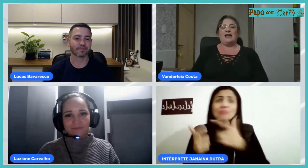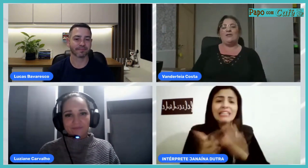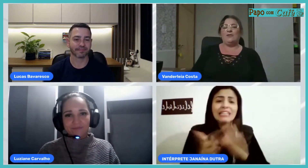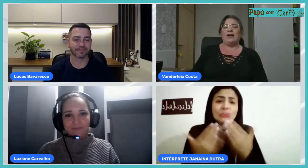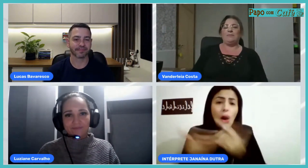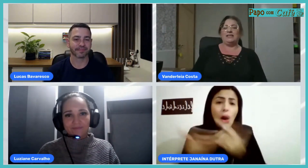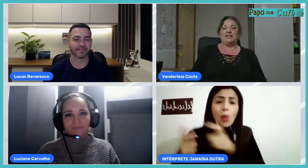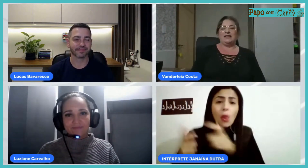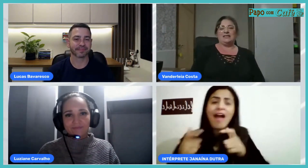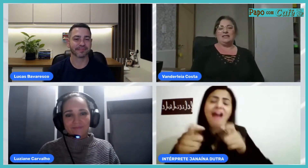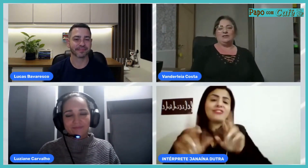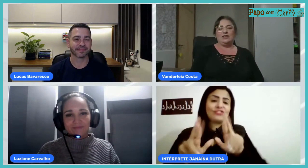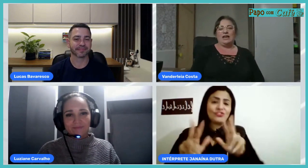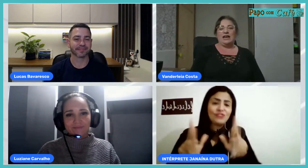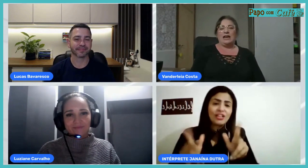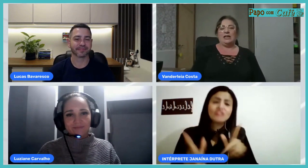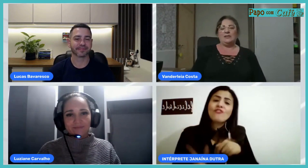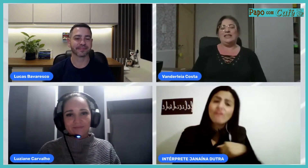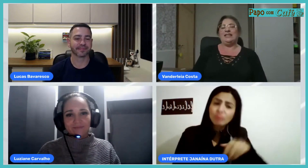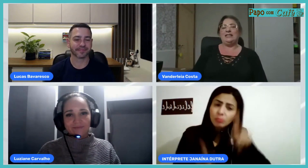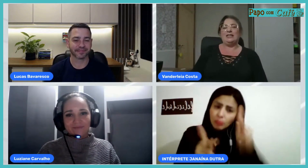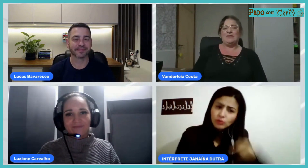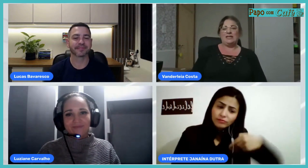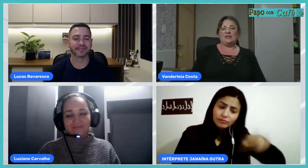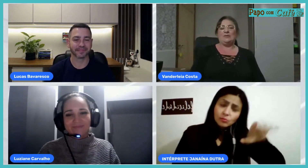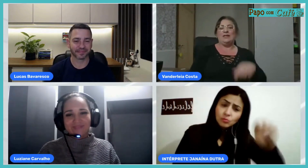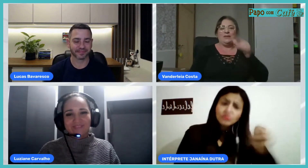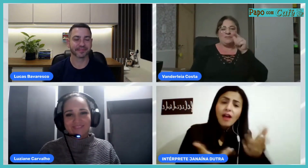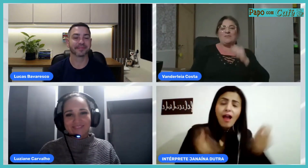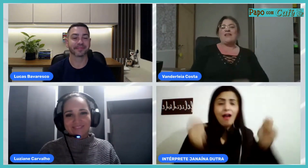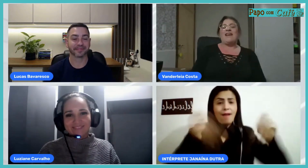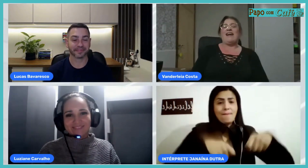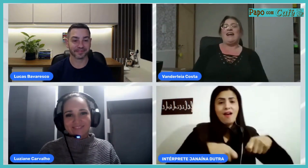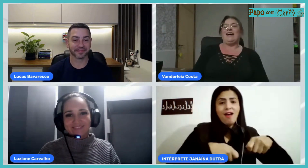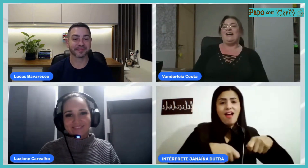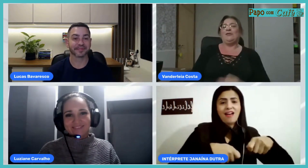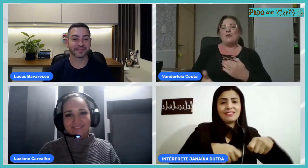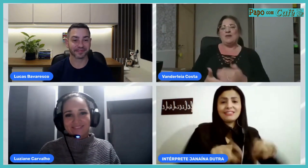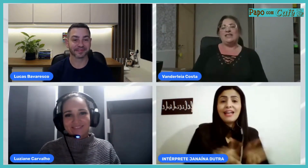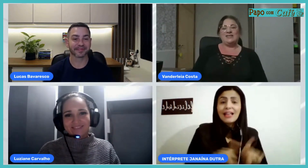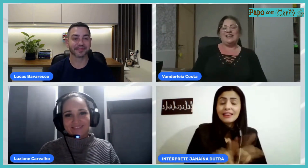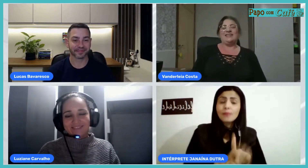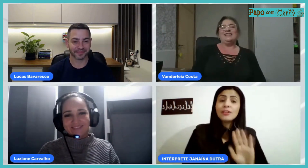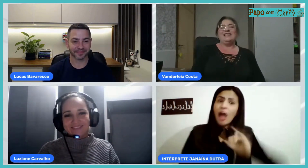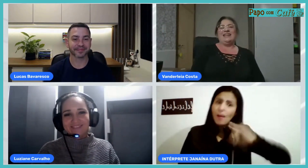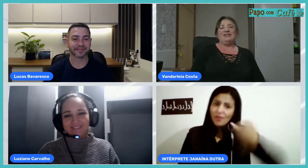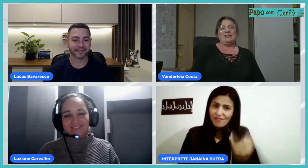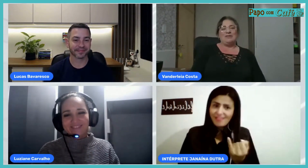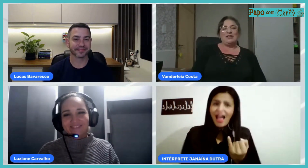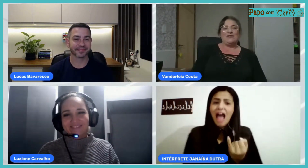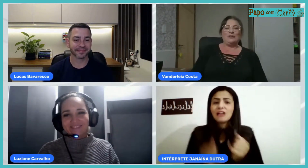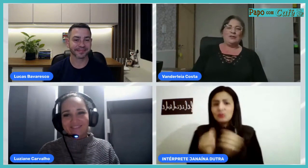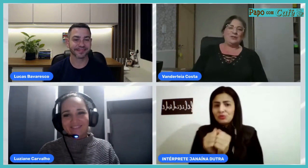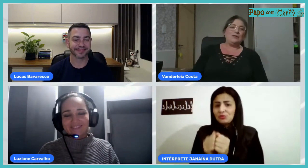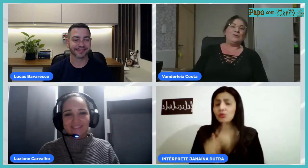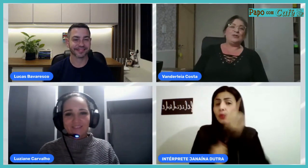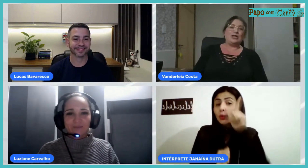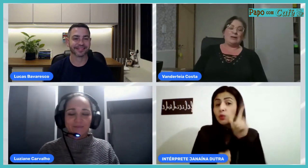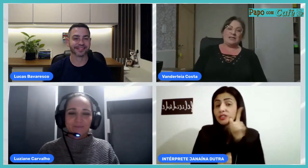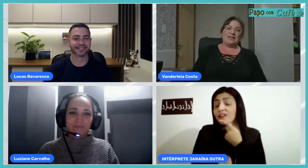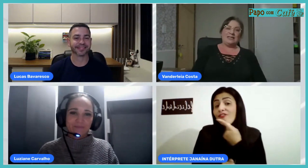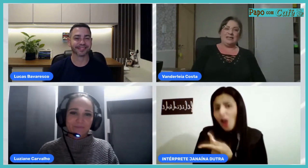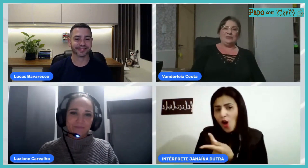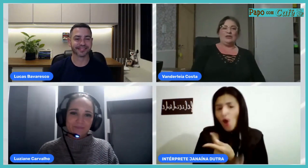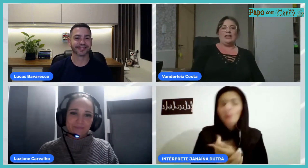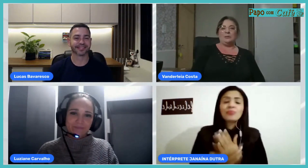ia linkar com a apresentação da Luziane também sobre o começo, né? Eu lembro que quando eu fiz o meu curso